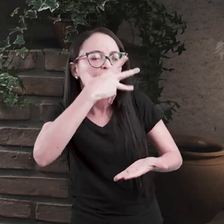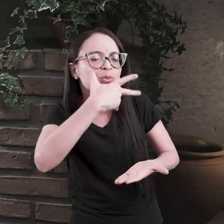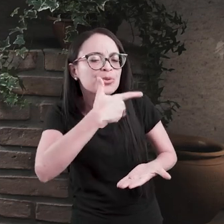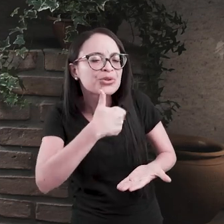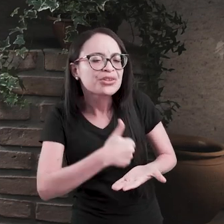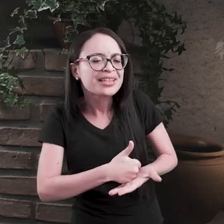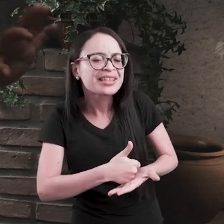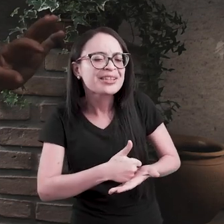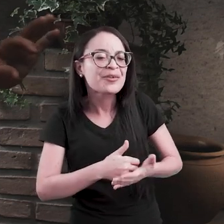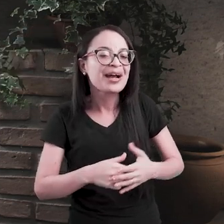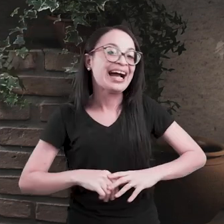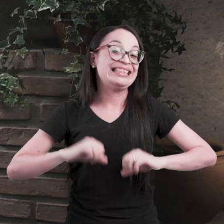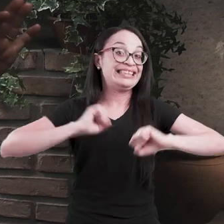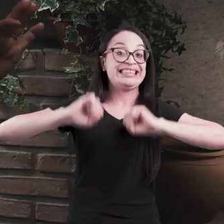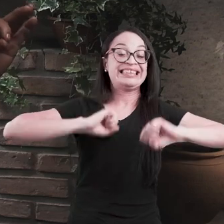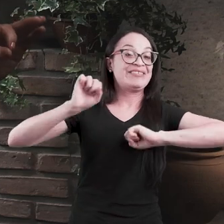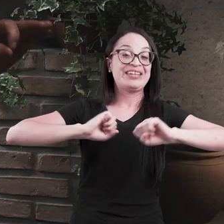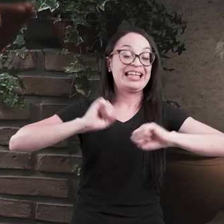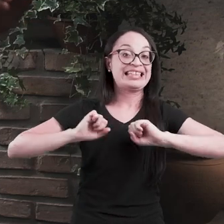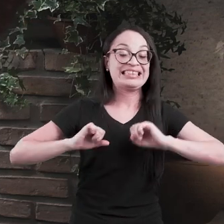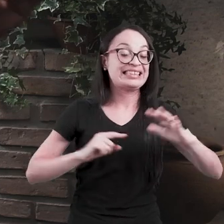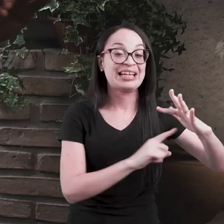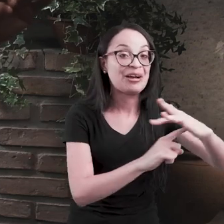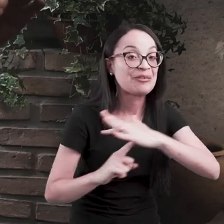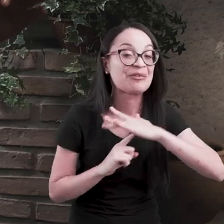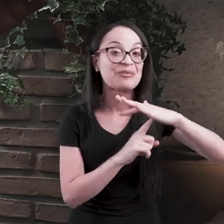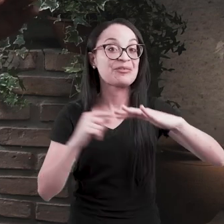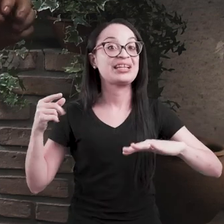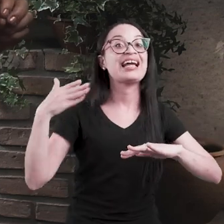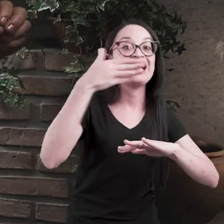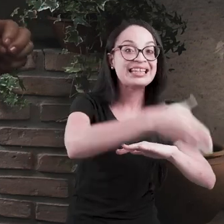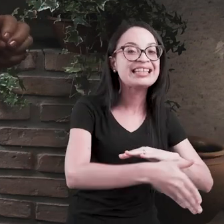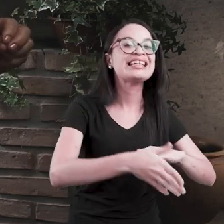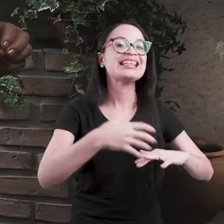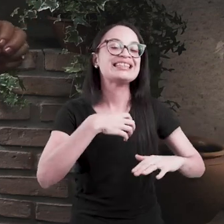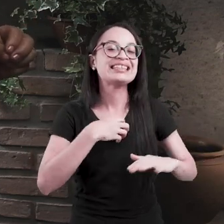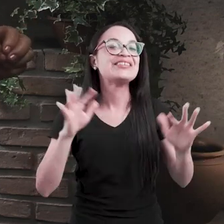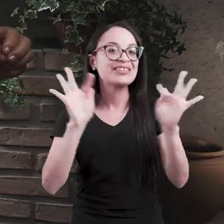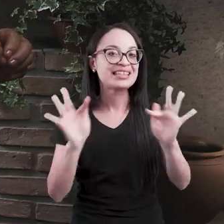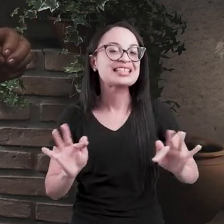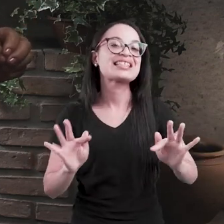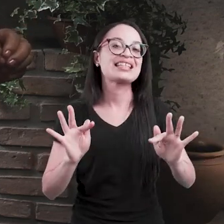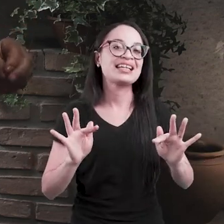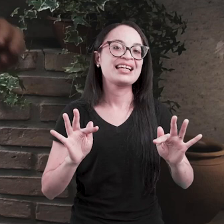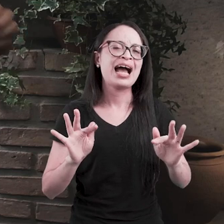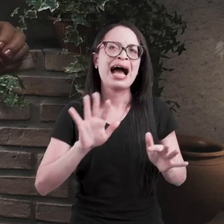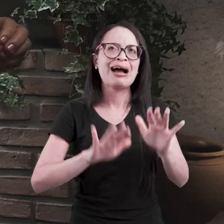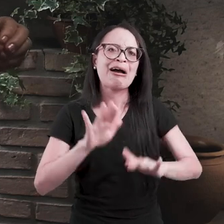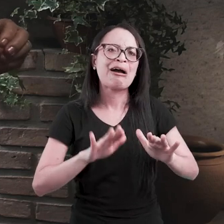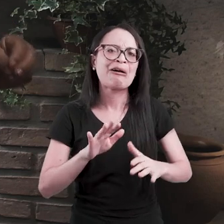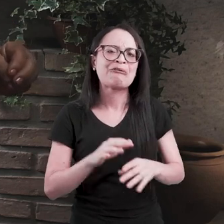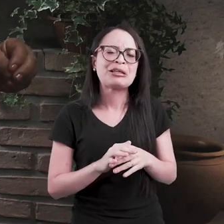eu ficava doida para chegar na feira para vender, no maior prazer. Quando sai um pouquinho feio, me